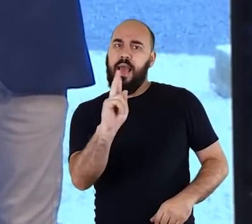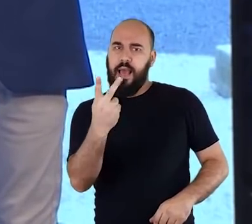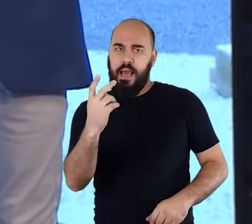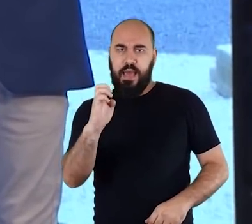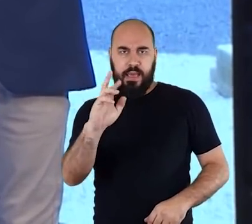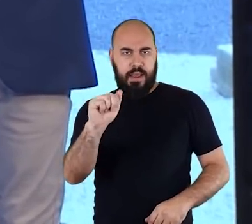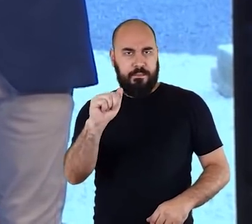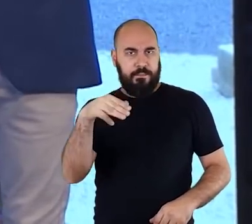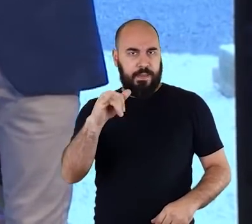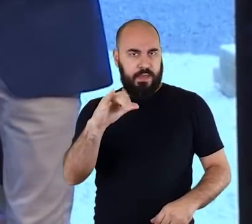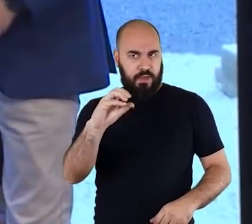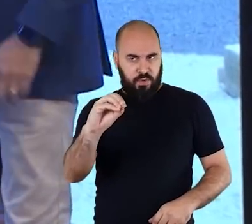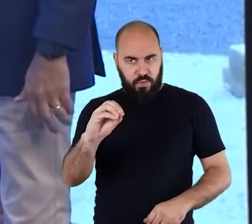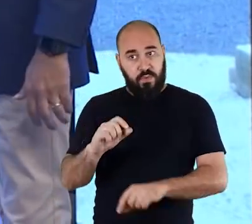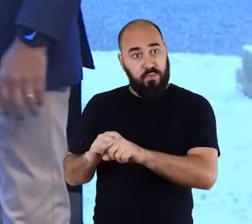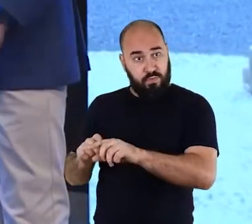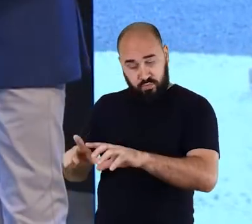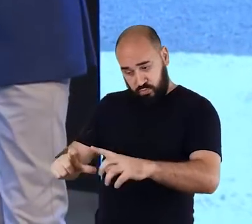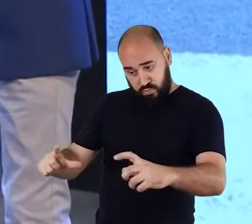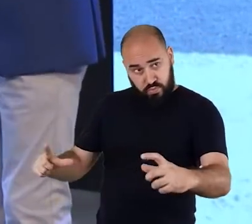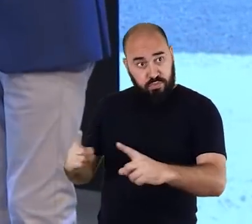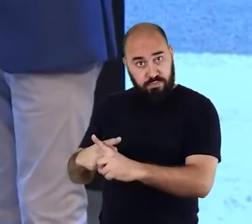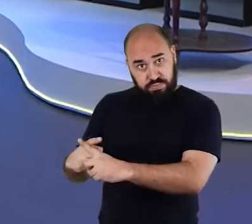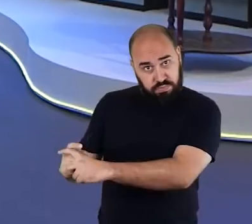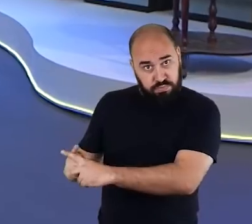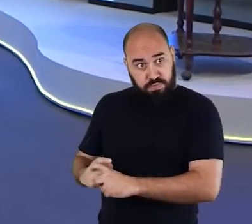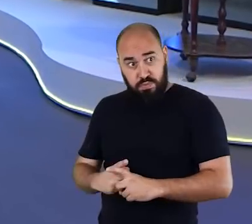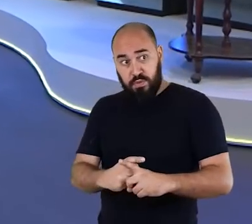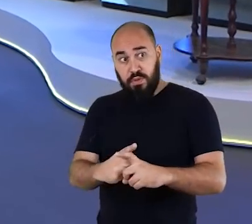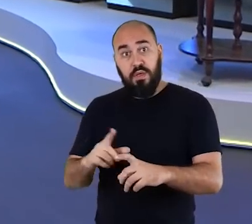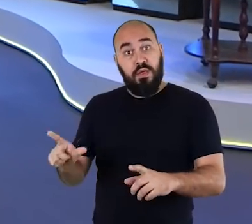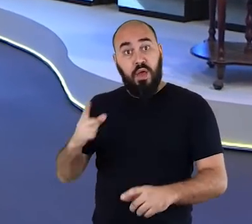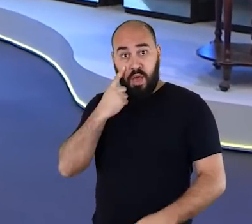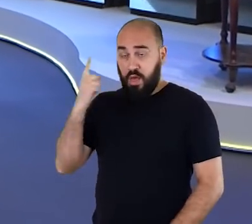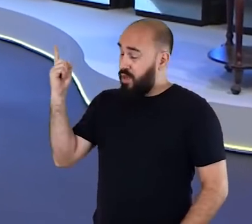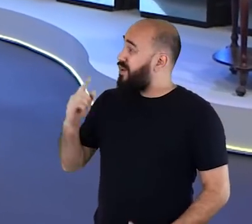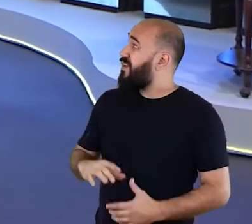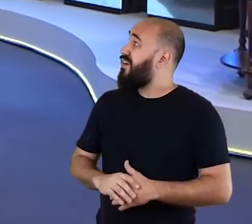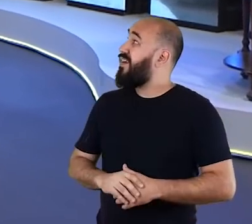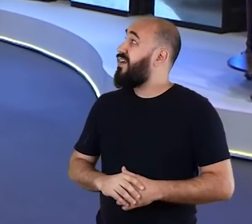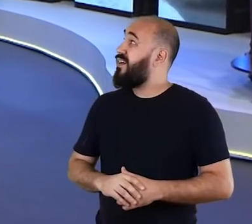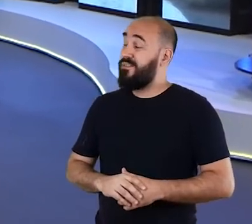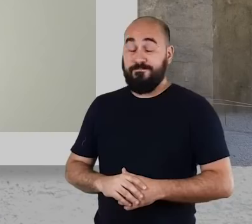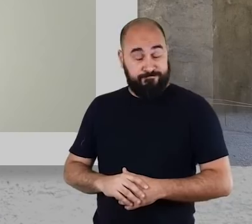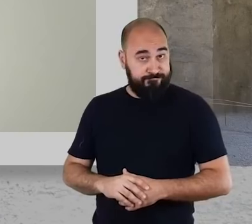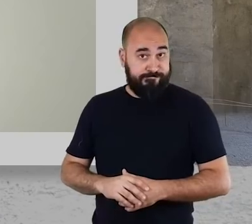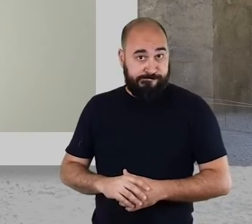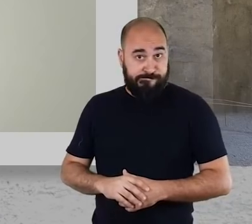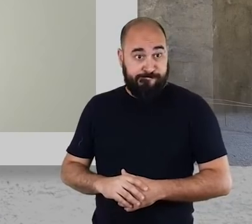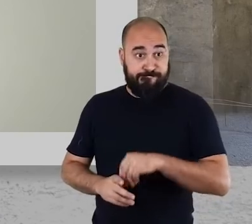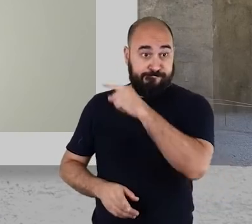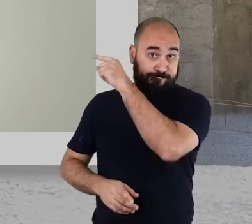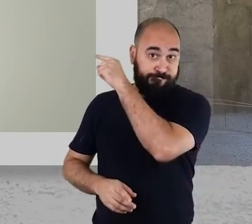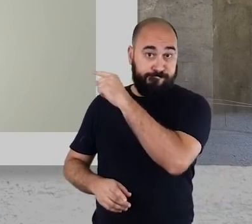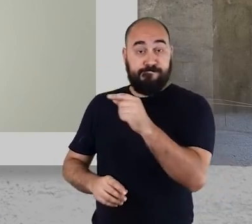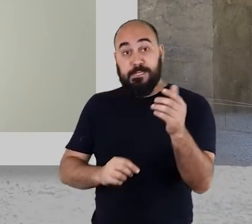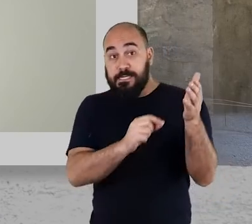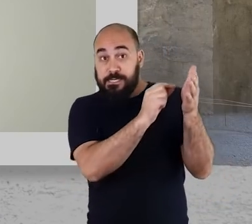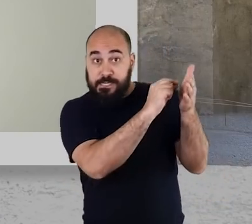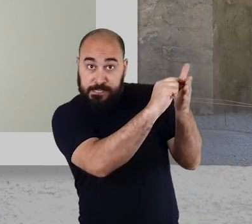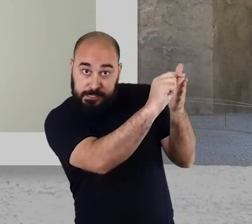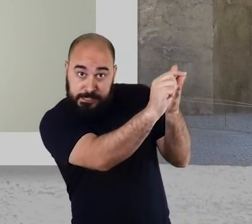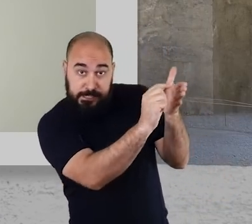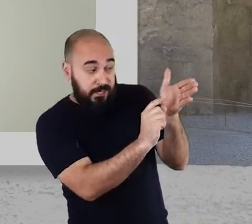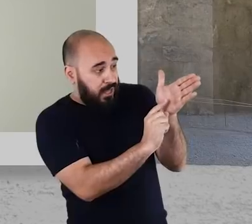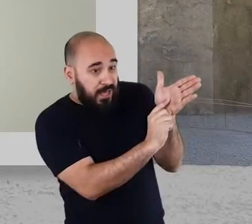a sua descendência. Veja aqui na tela, é essa pedra. Ela até hoje é considerada ou chamada Estela de Tel Dan. E